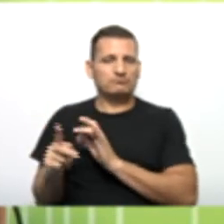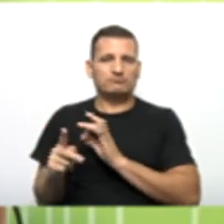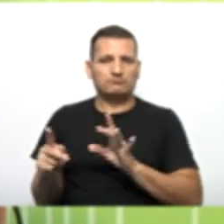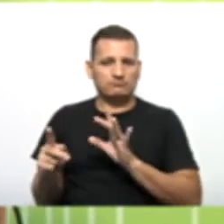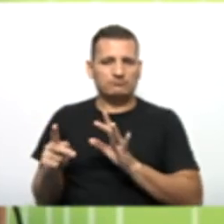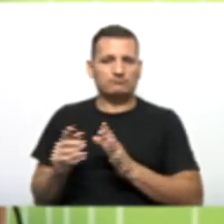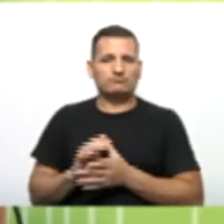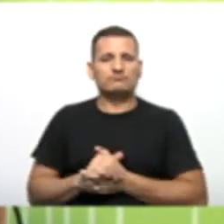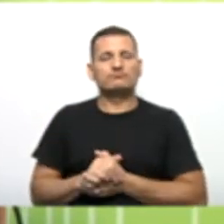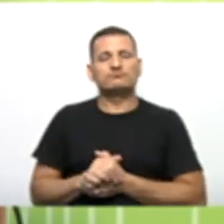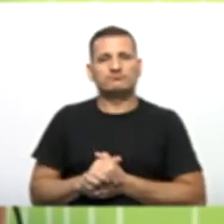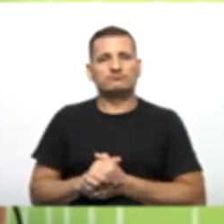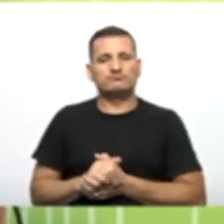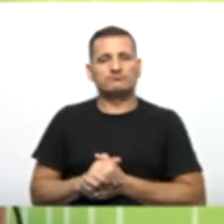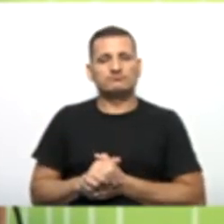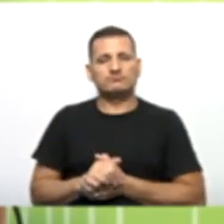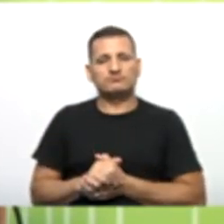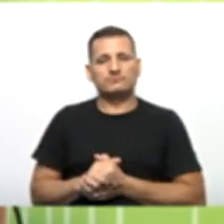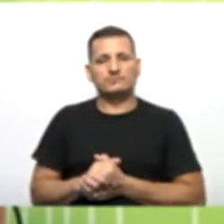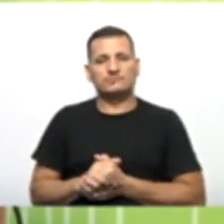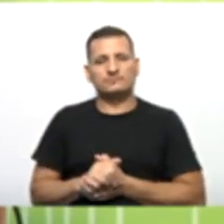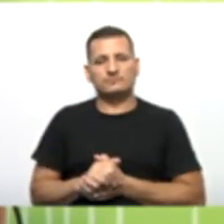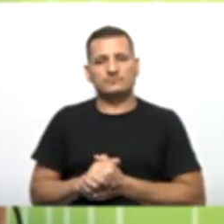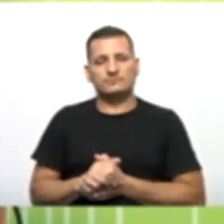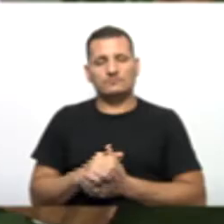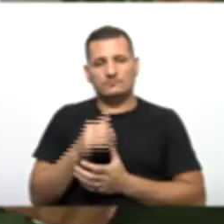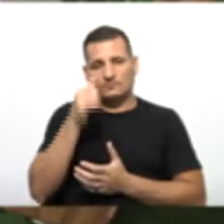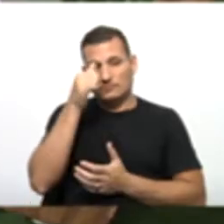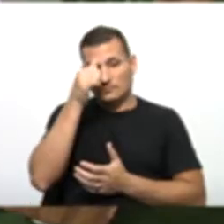de um produto que já exista. Não é isso, professor? Isso.